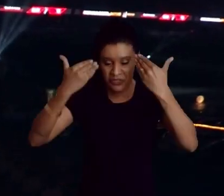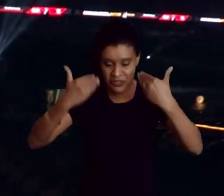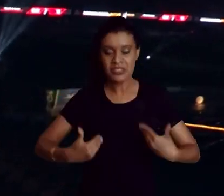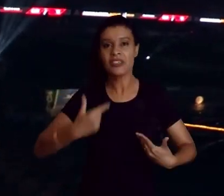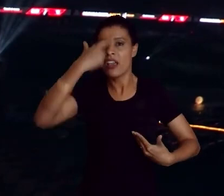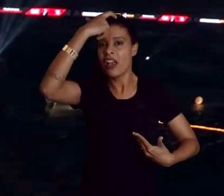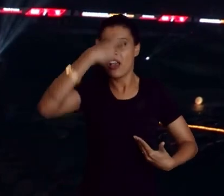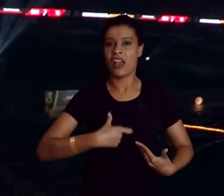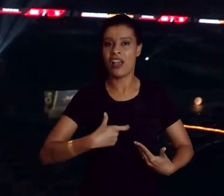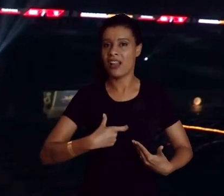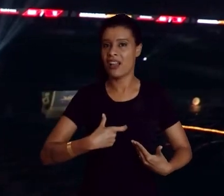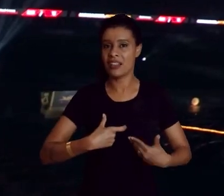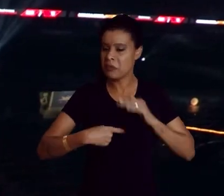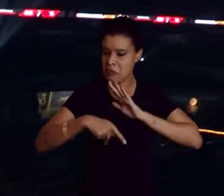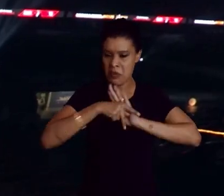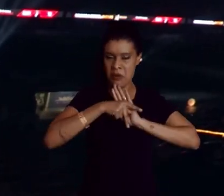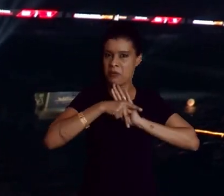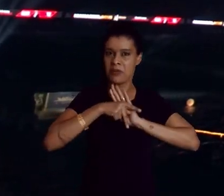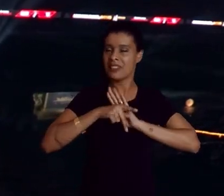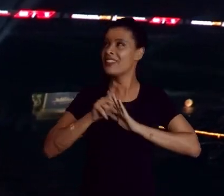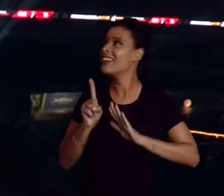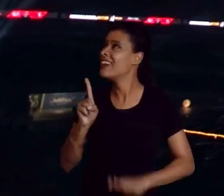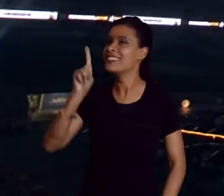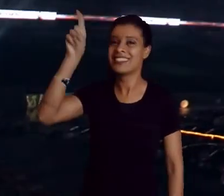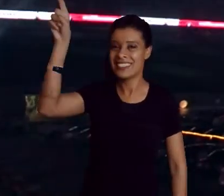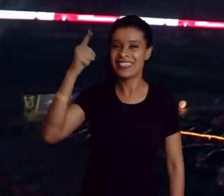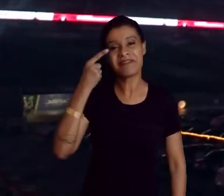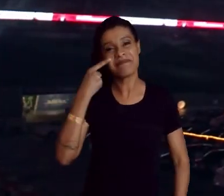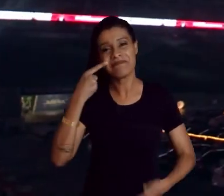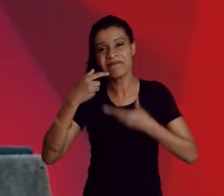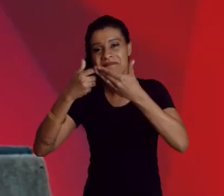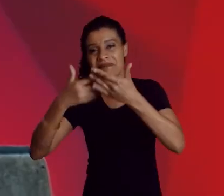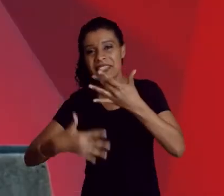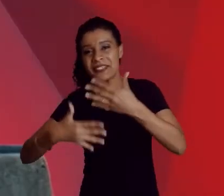que não é meu, ele é dele, tá? Só isso, vamos ver aqui as perguntas aí.